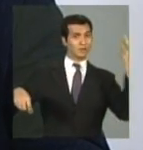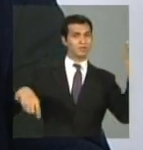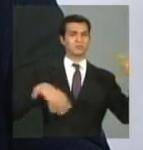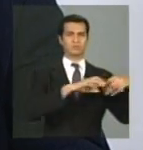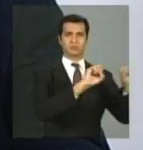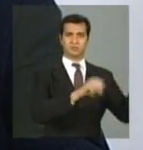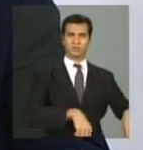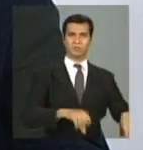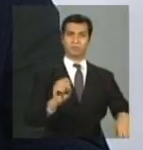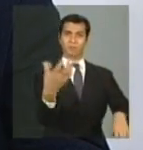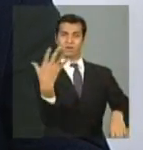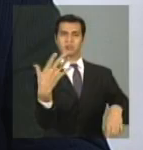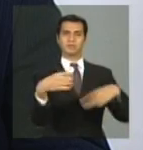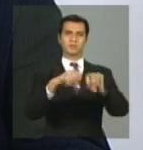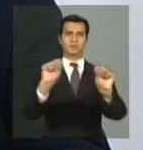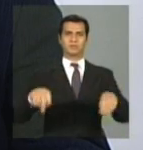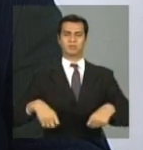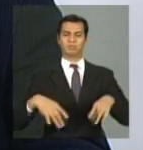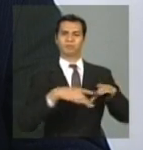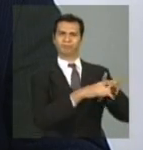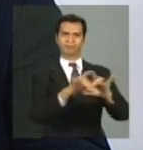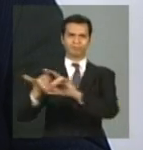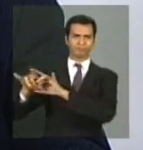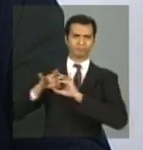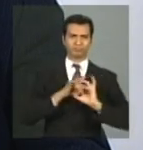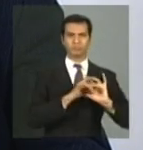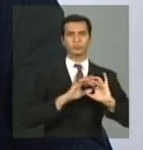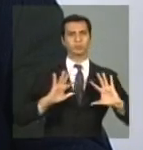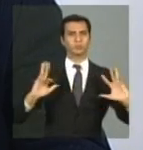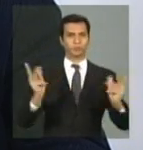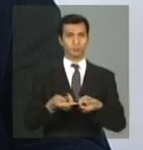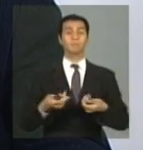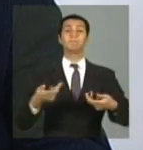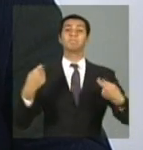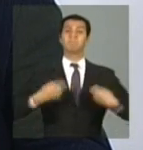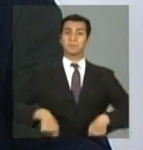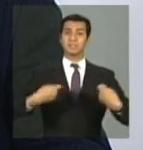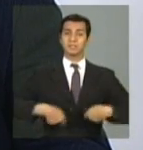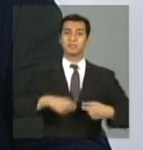CIBEC. Ou seja, o que é essencial? É essencial que